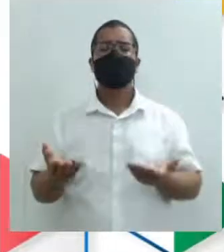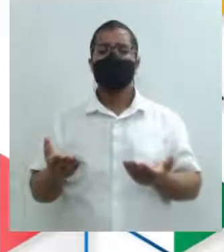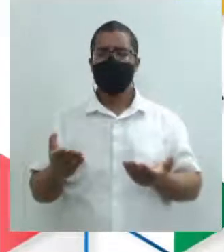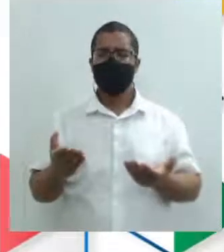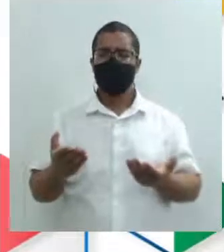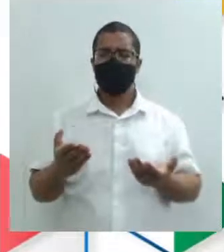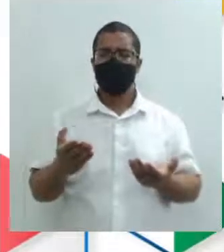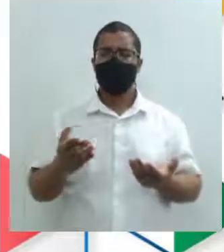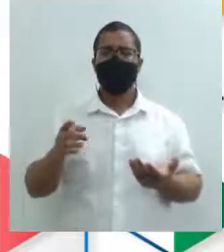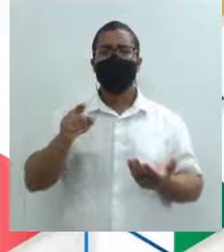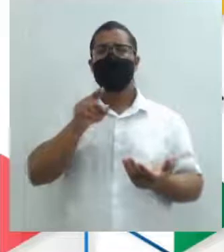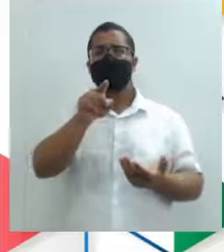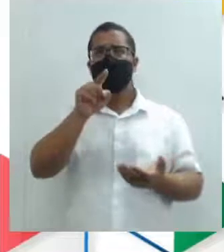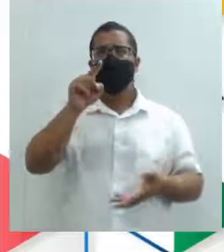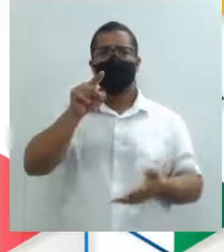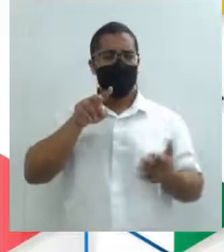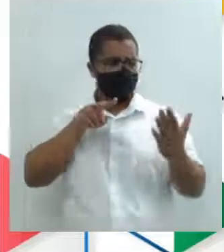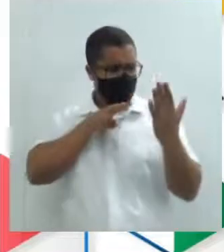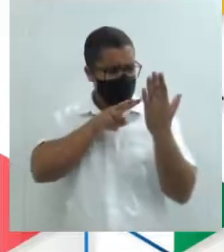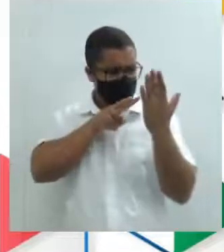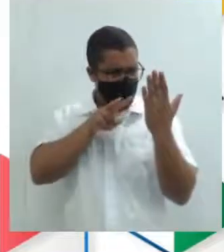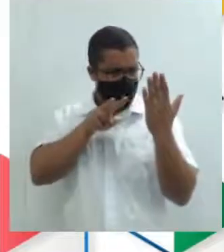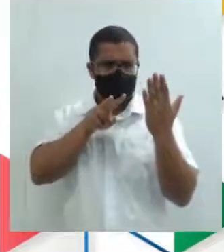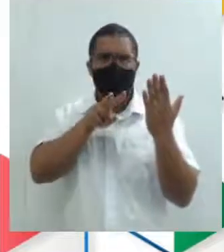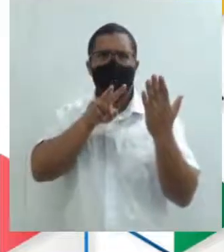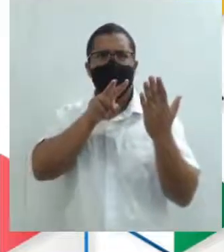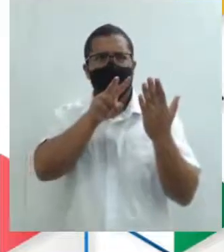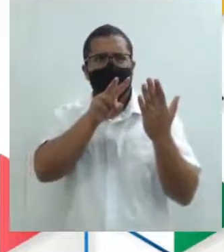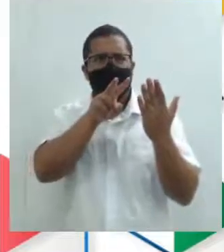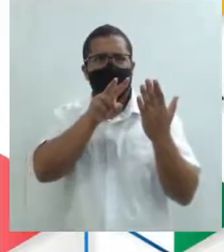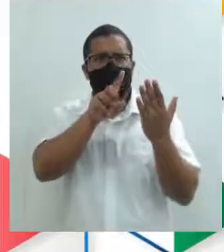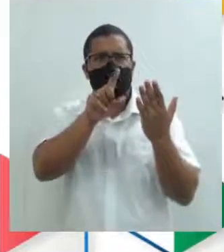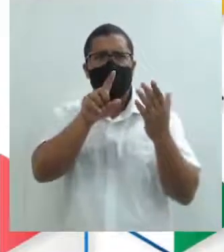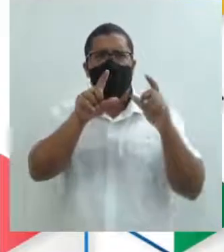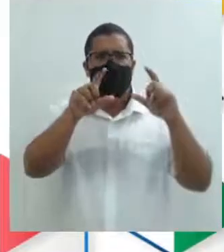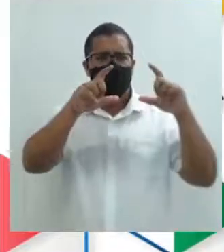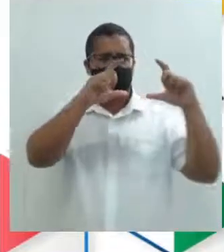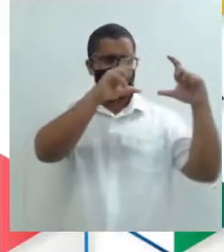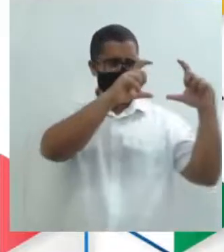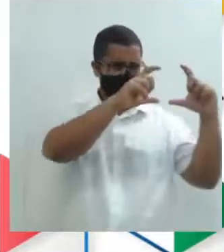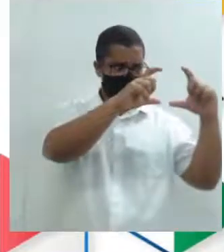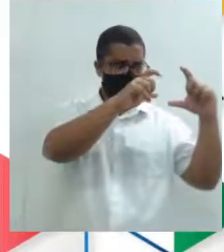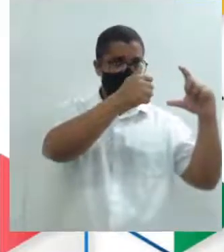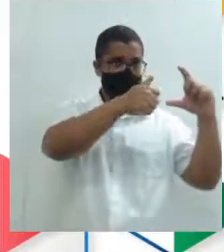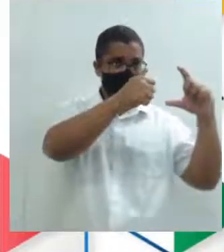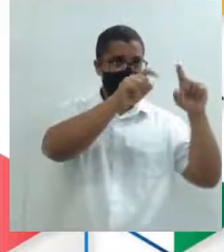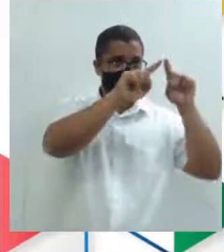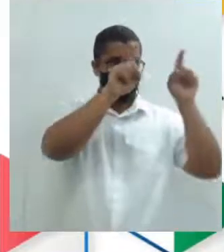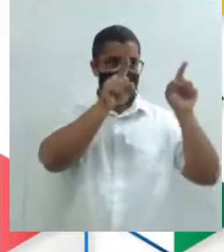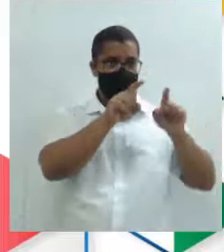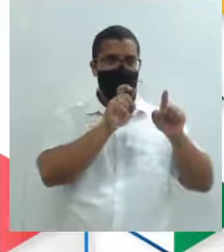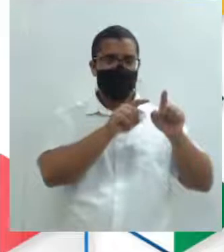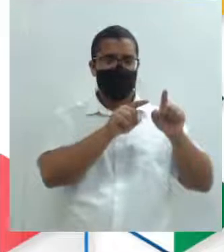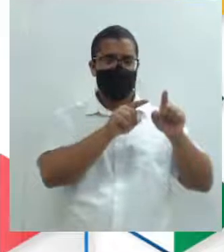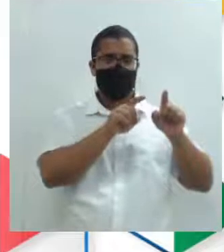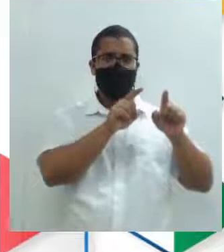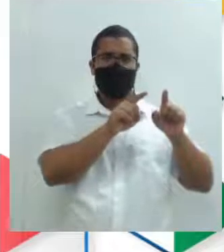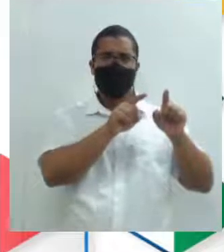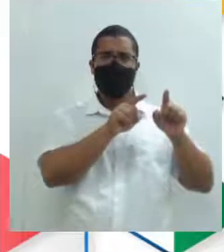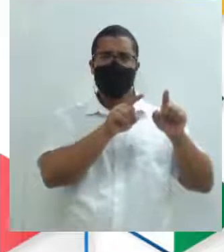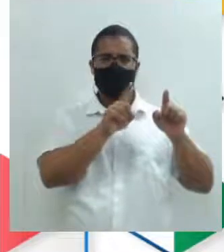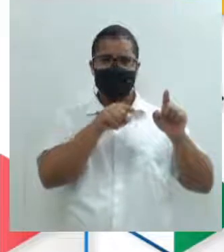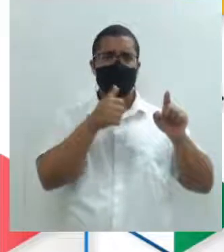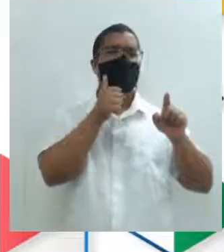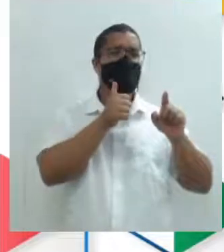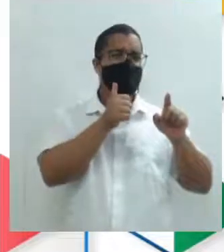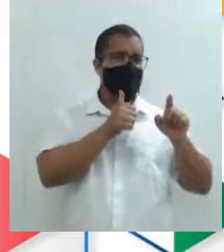permite ao leitor saber que o texto no balão do primeiro quadrinho não é uma fala da garota? O que é